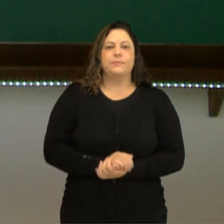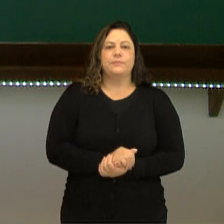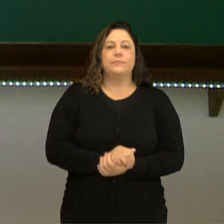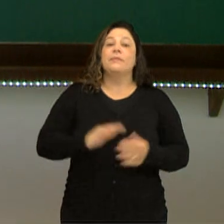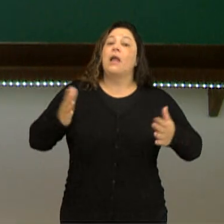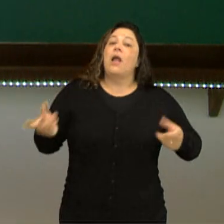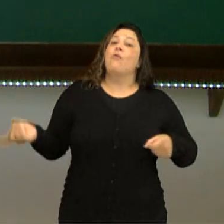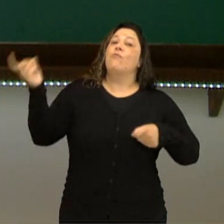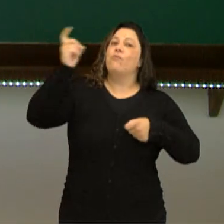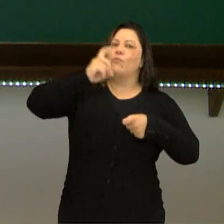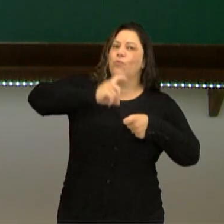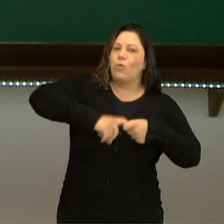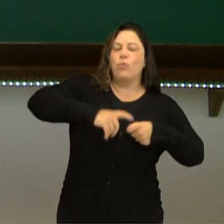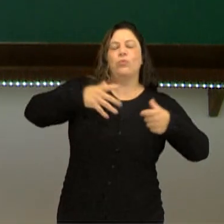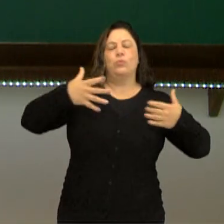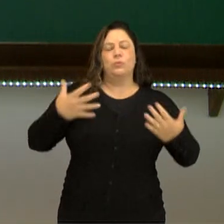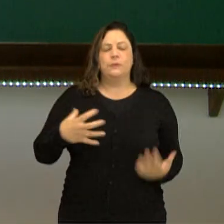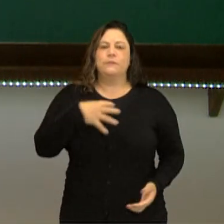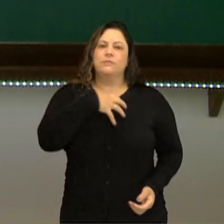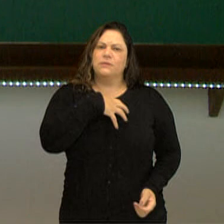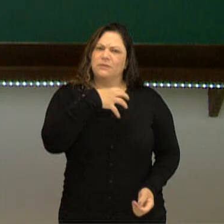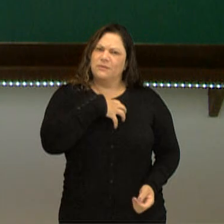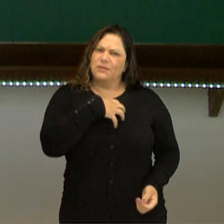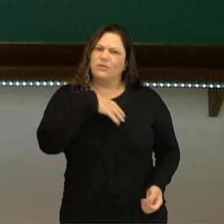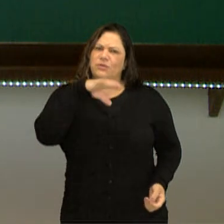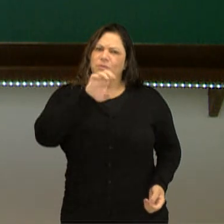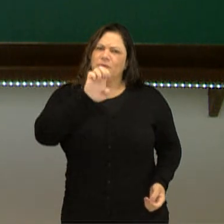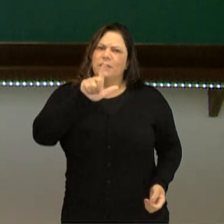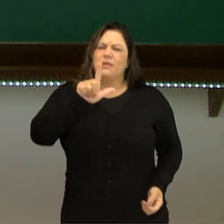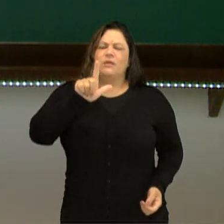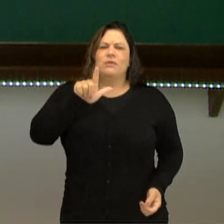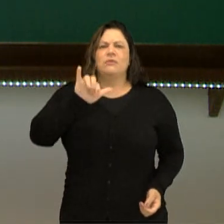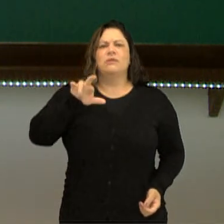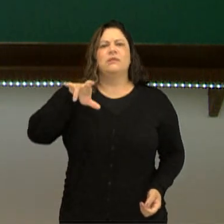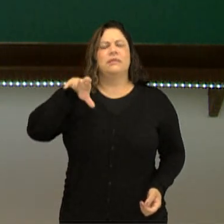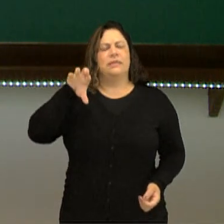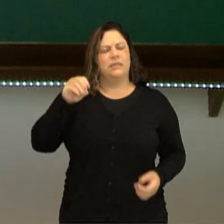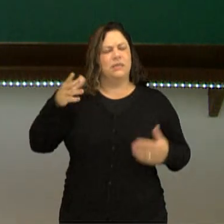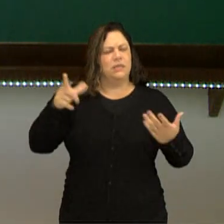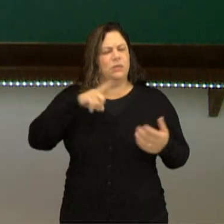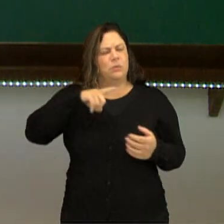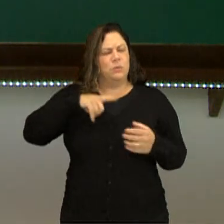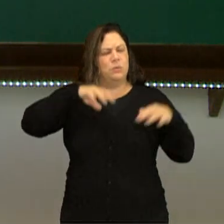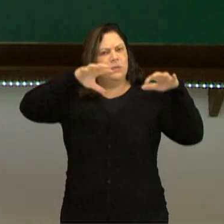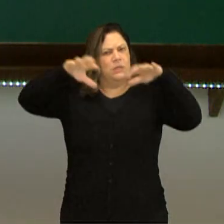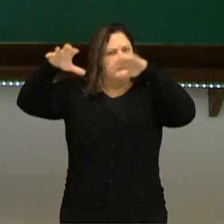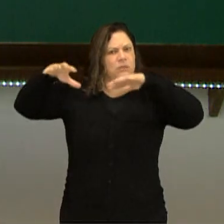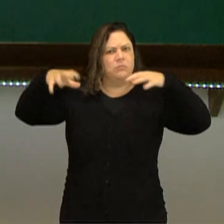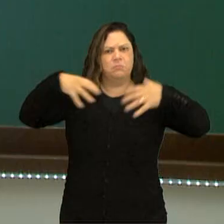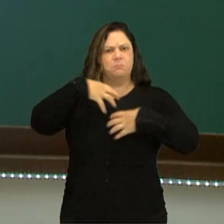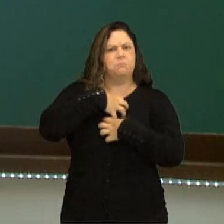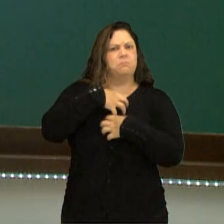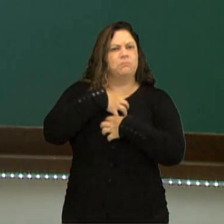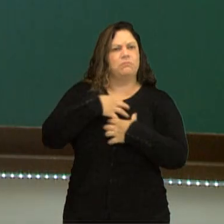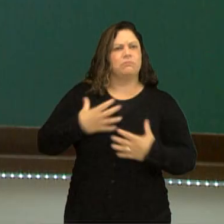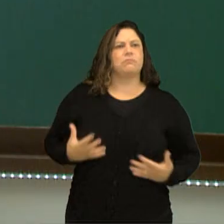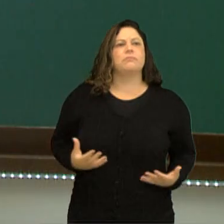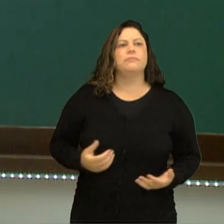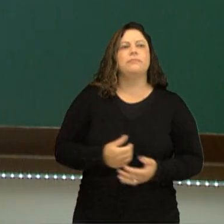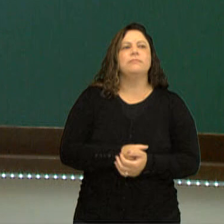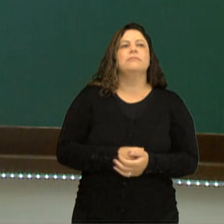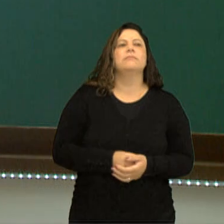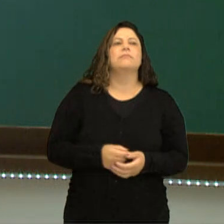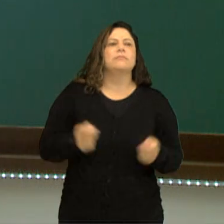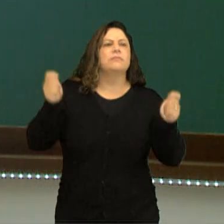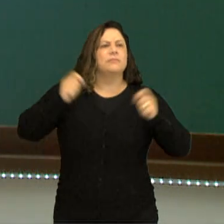Voltamos, que sentimento o eu lírico tem em relação à chuva? Conseguiu perceber? Então veja. O eu lírico